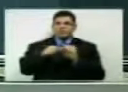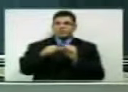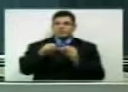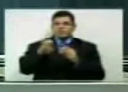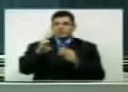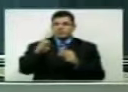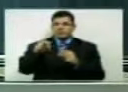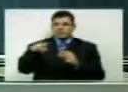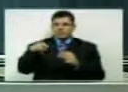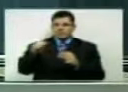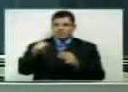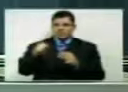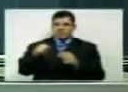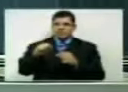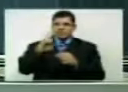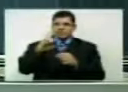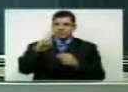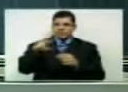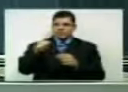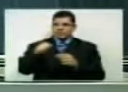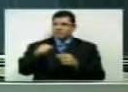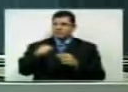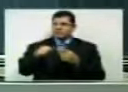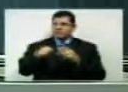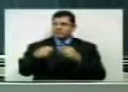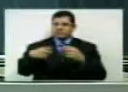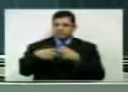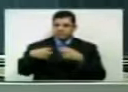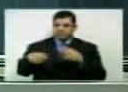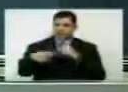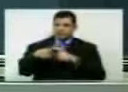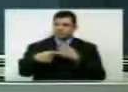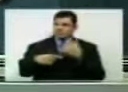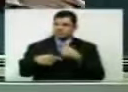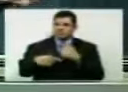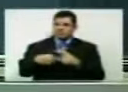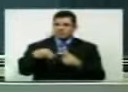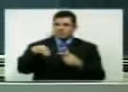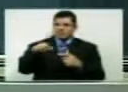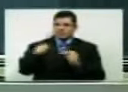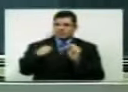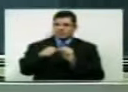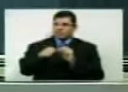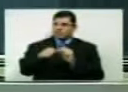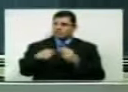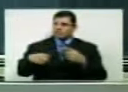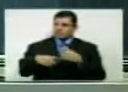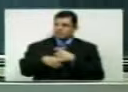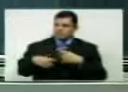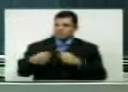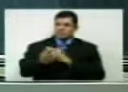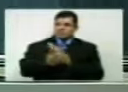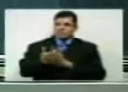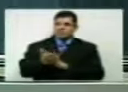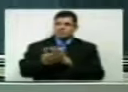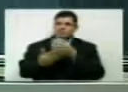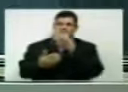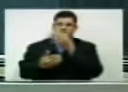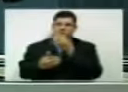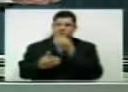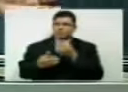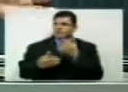exames. Que o SECOM está adiando as suas cirurgias porque não tem material para fazer as cirurgias. Essas